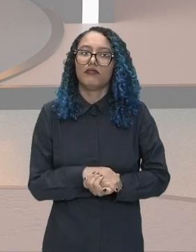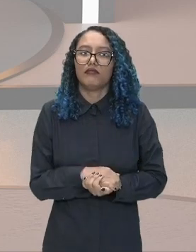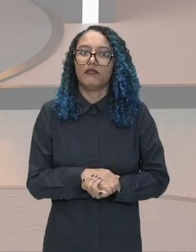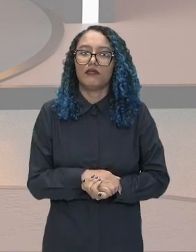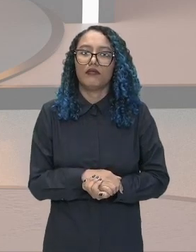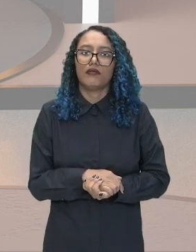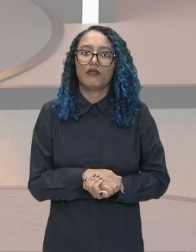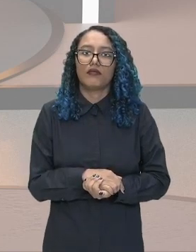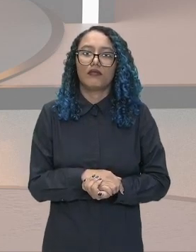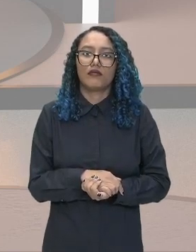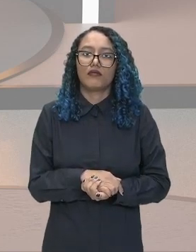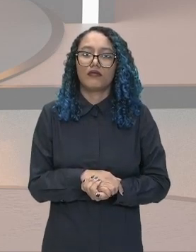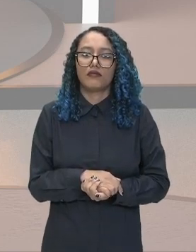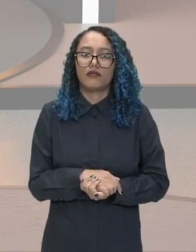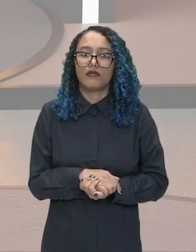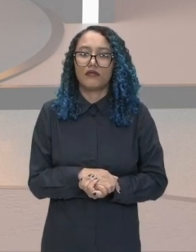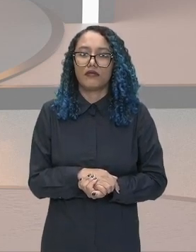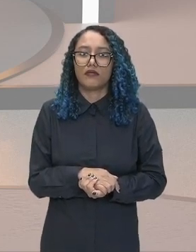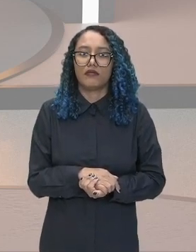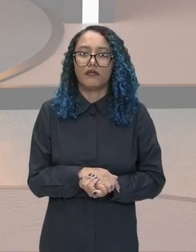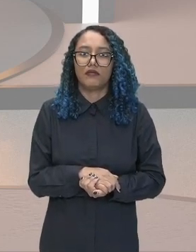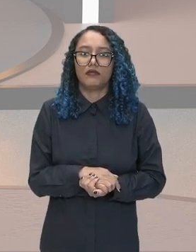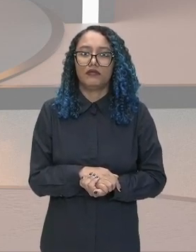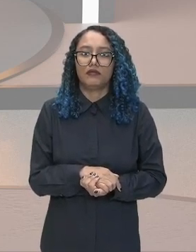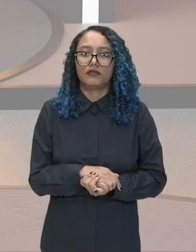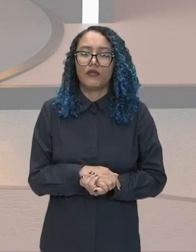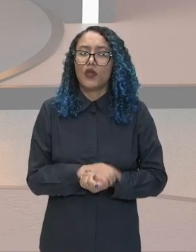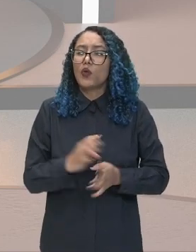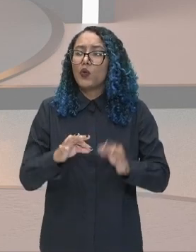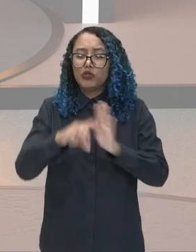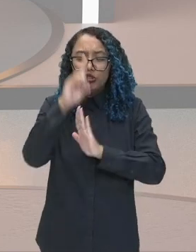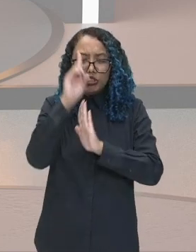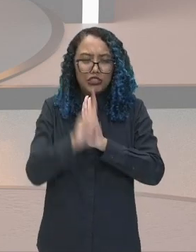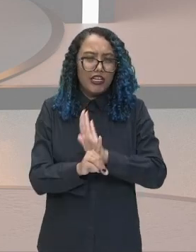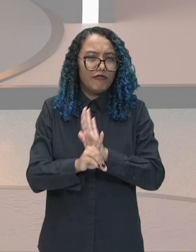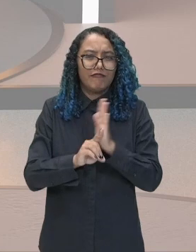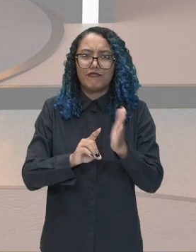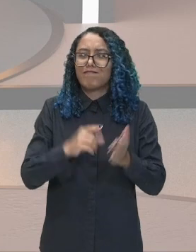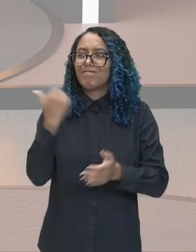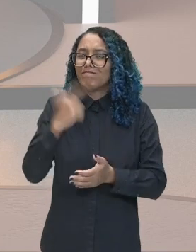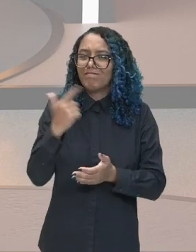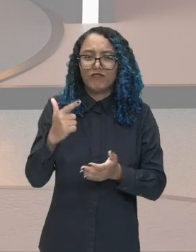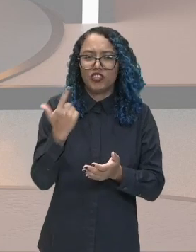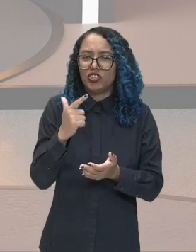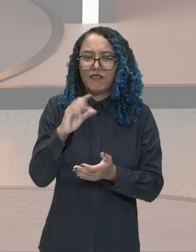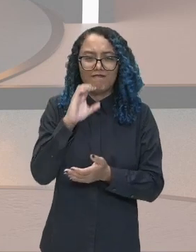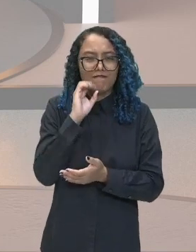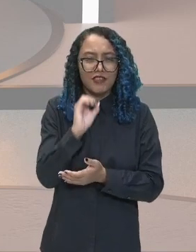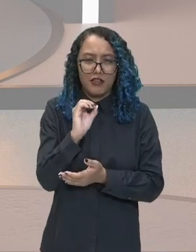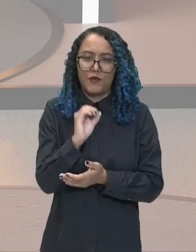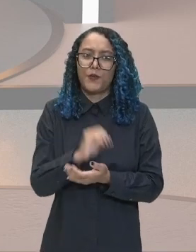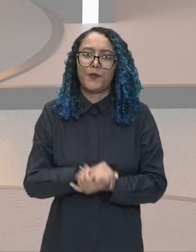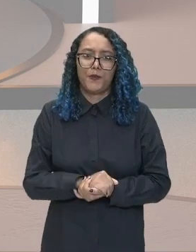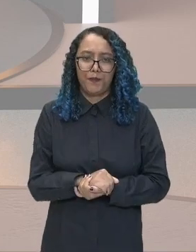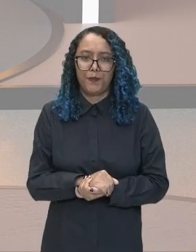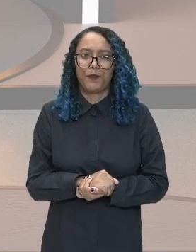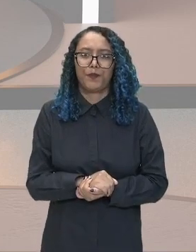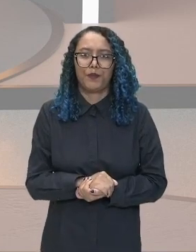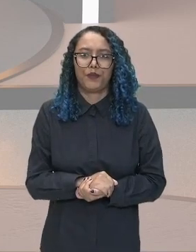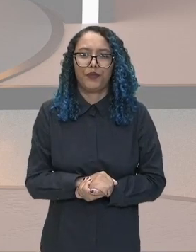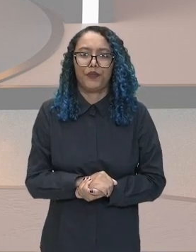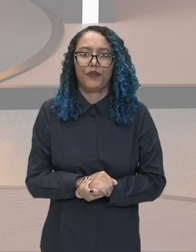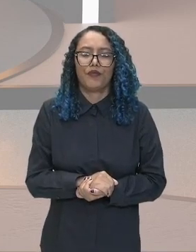todos os direitos eram negados ao trabalhador. toda essa